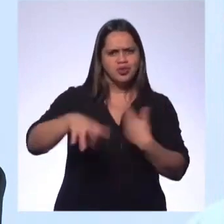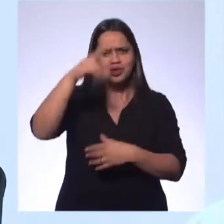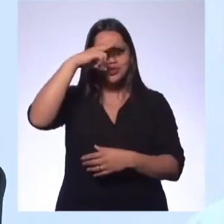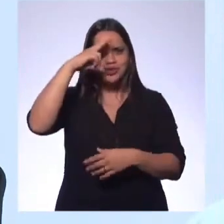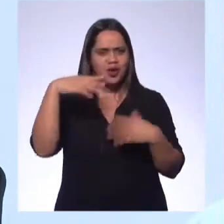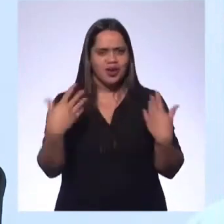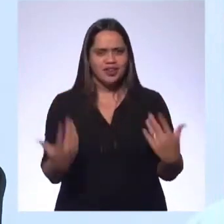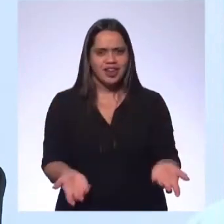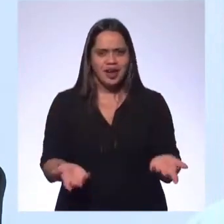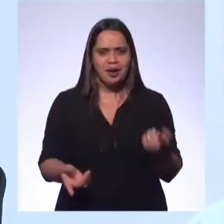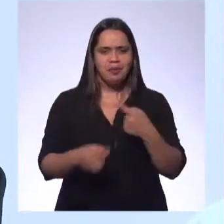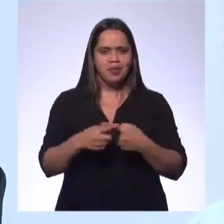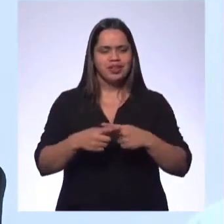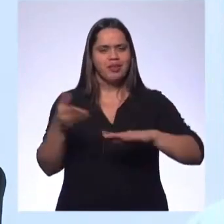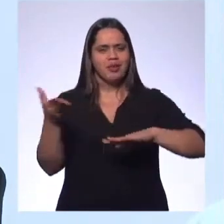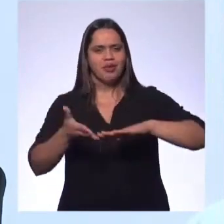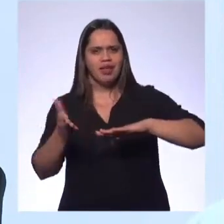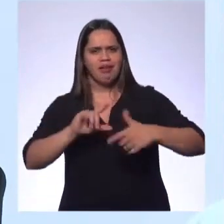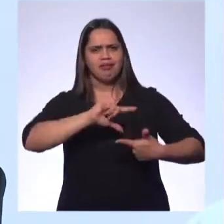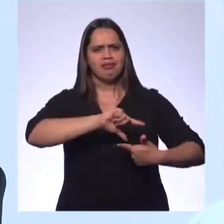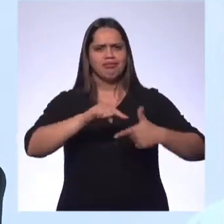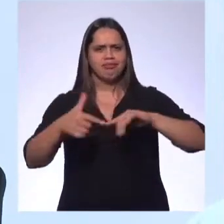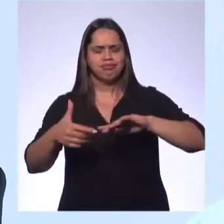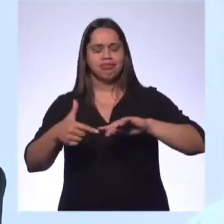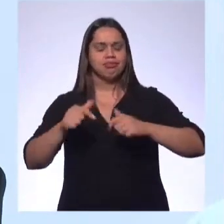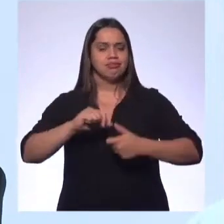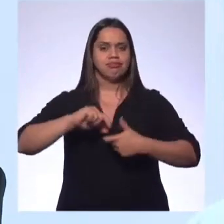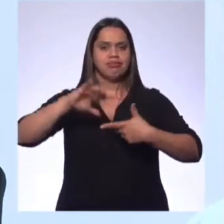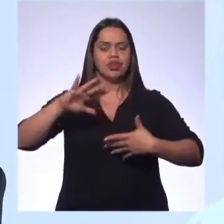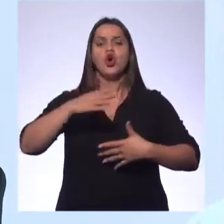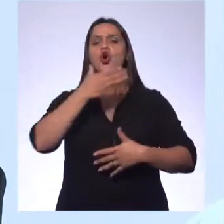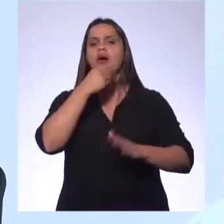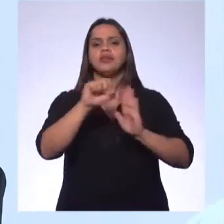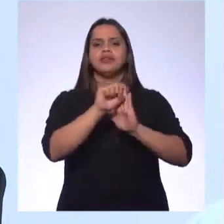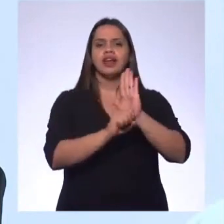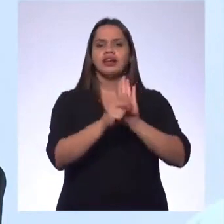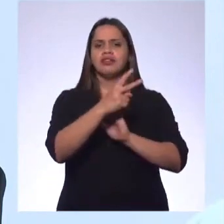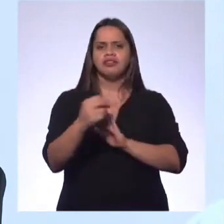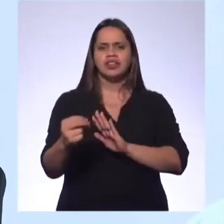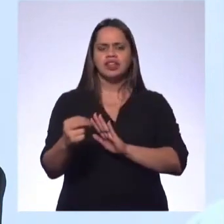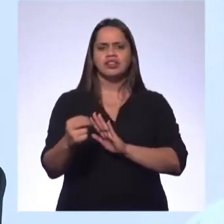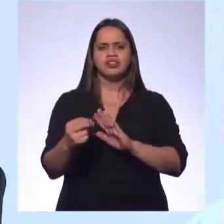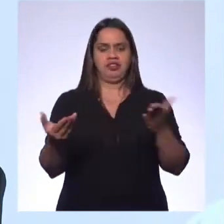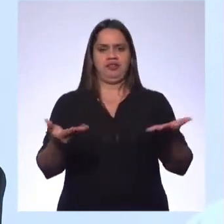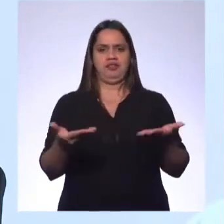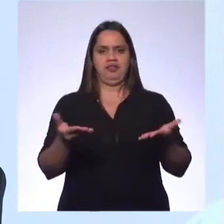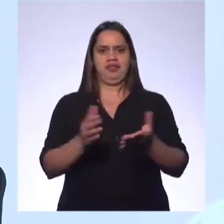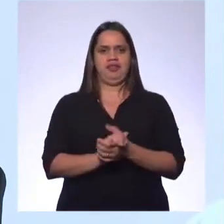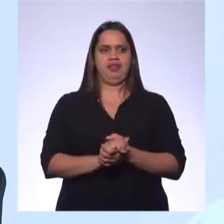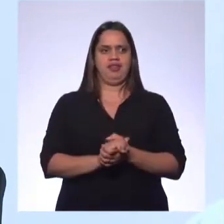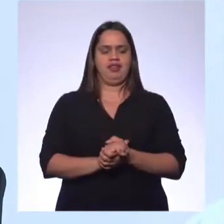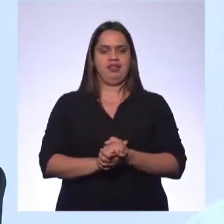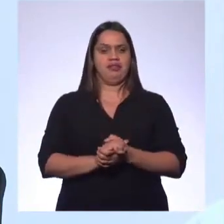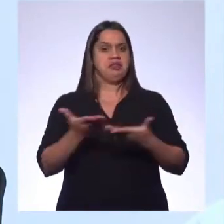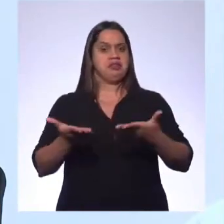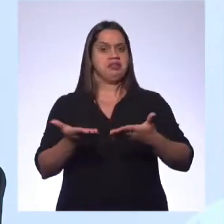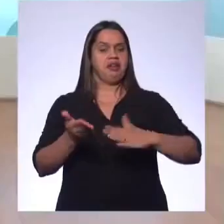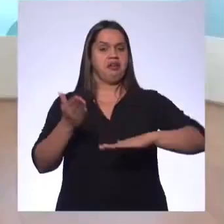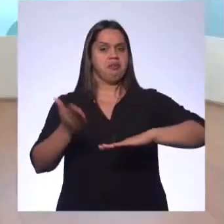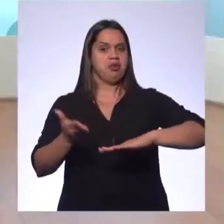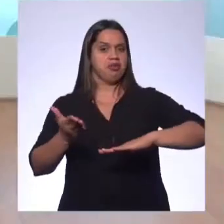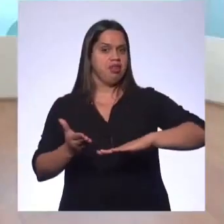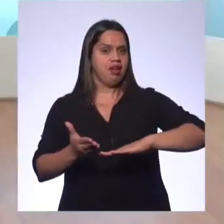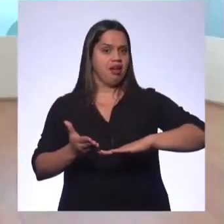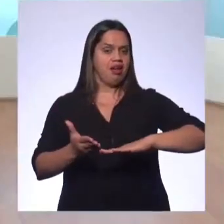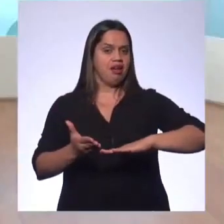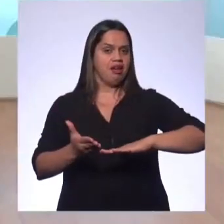porque né, tem o contemporâneo, o moderno, o homem do século XX. E agora? Contemporâneo, moderno, o que é esse